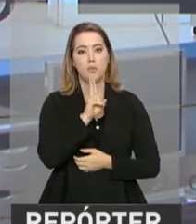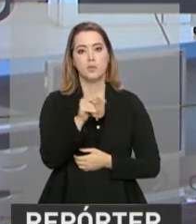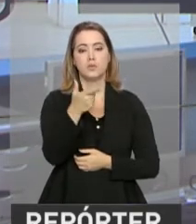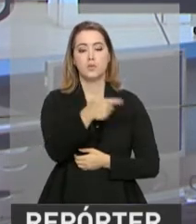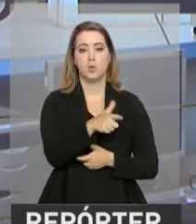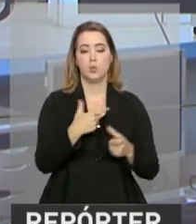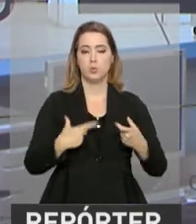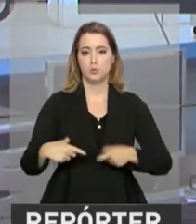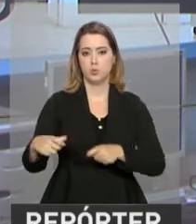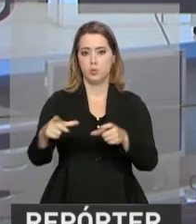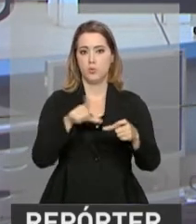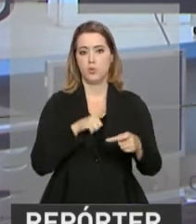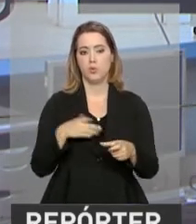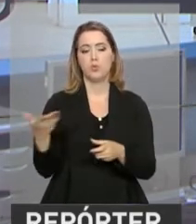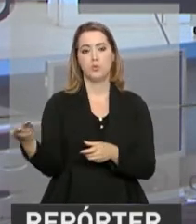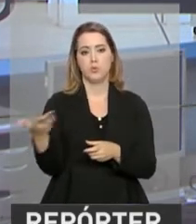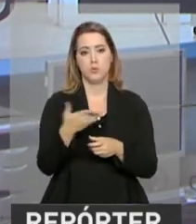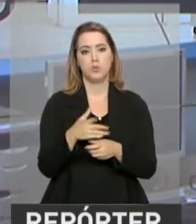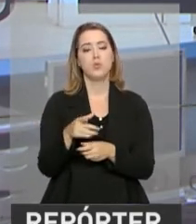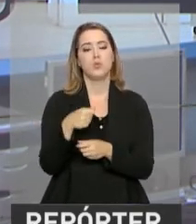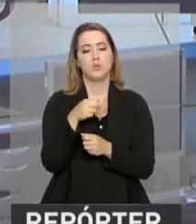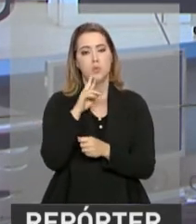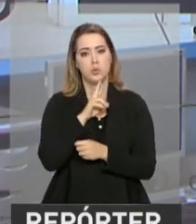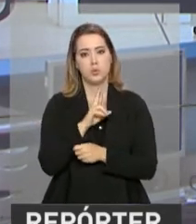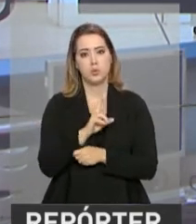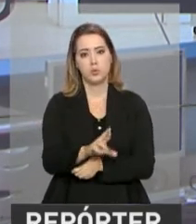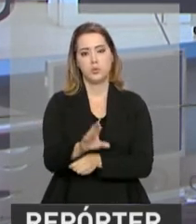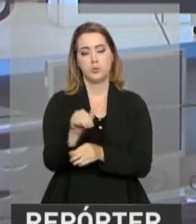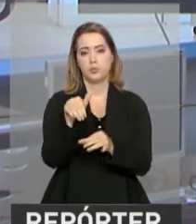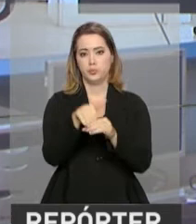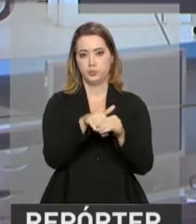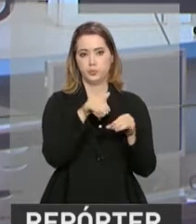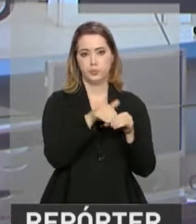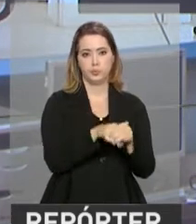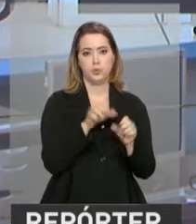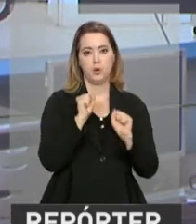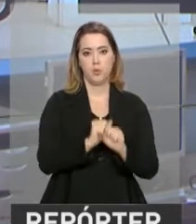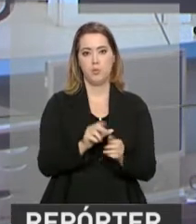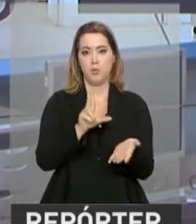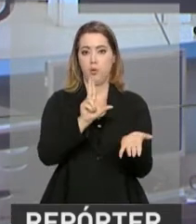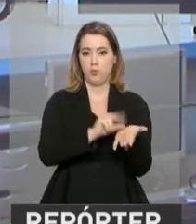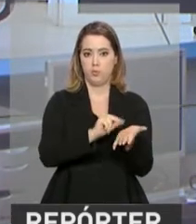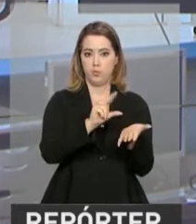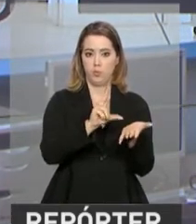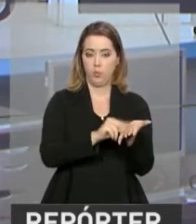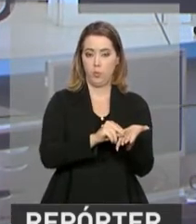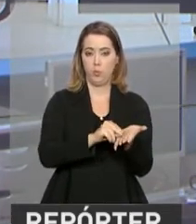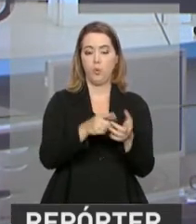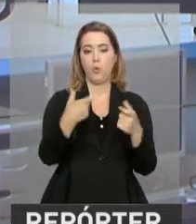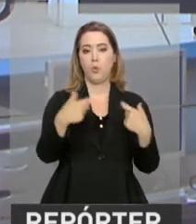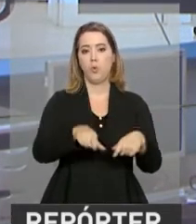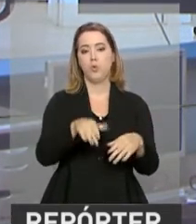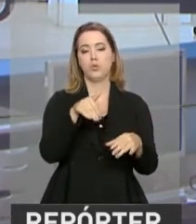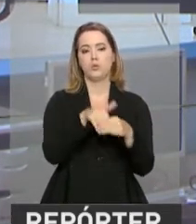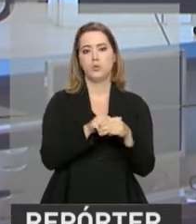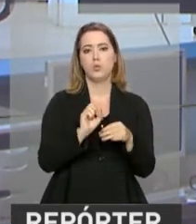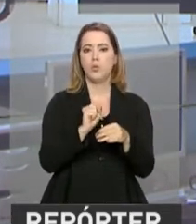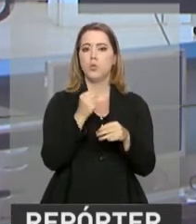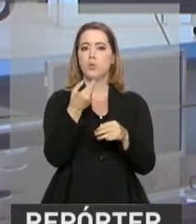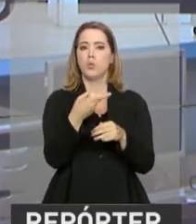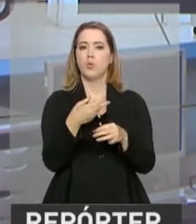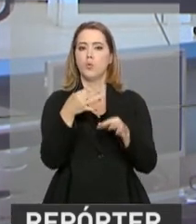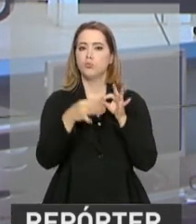outros locais que vão receber as justificativas eleitorais os eleitores podem baixar gratuitamente o aplicativo onde votar ou